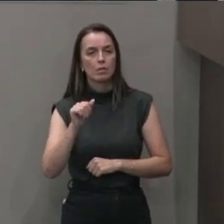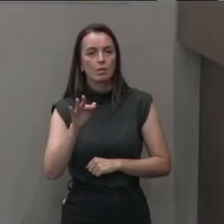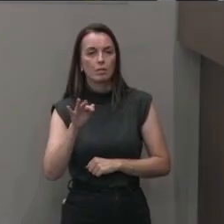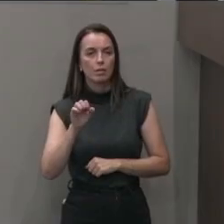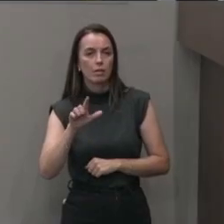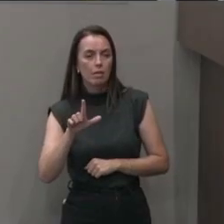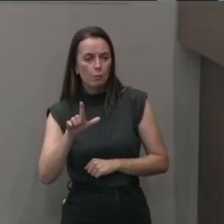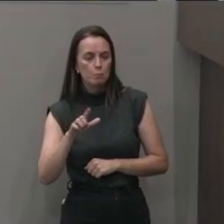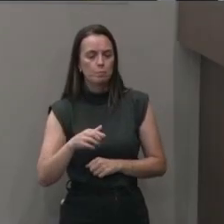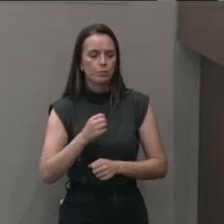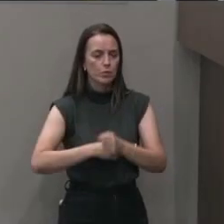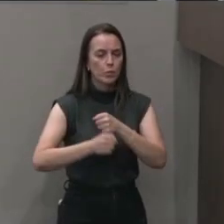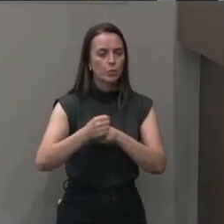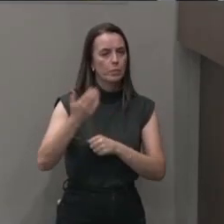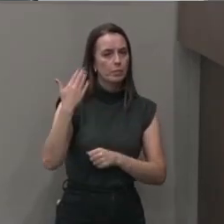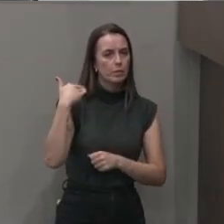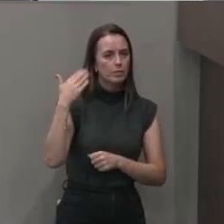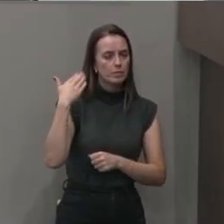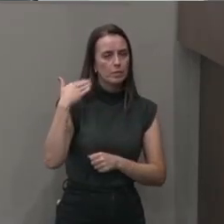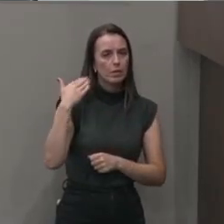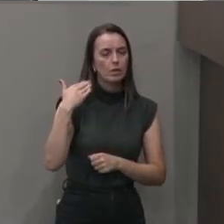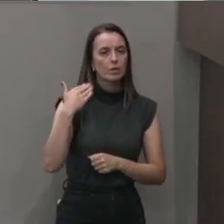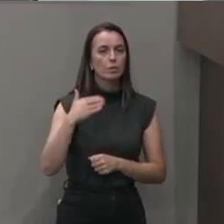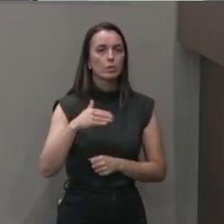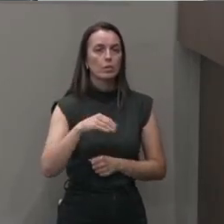pelo presidente do Simers, doutor Marcelo,